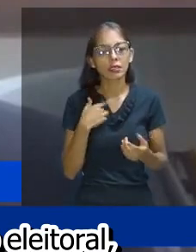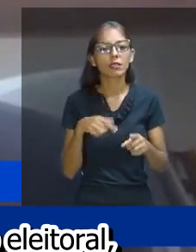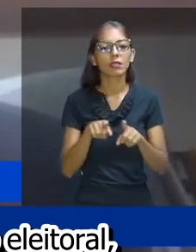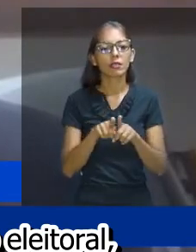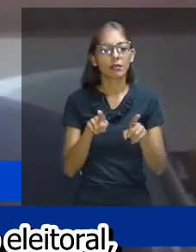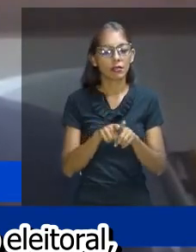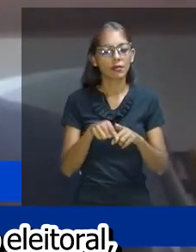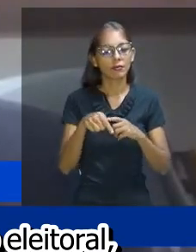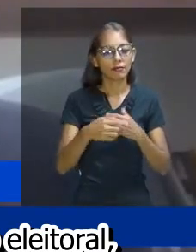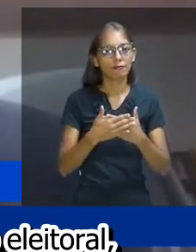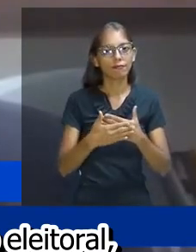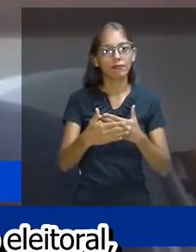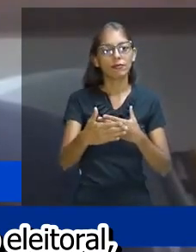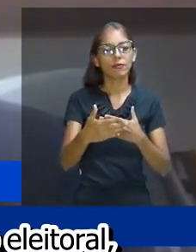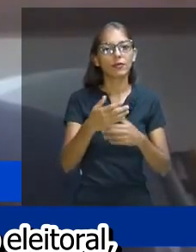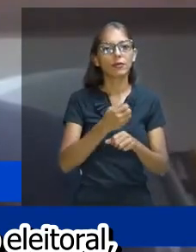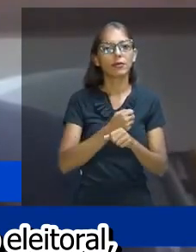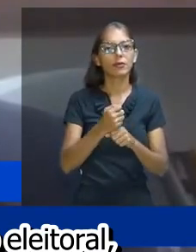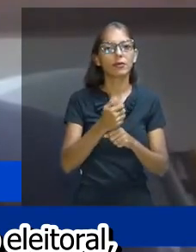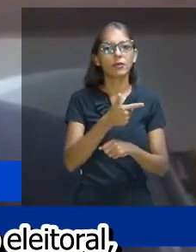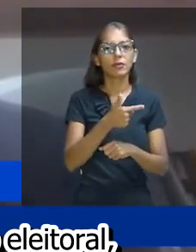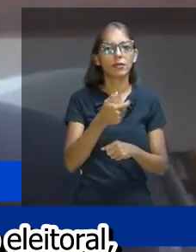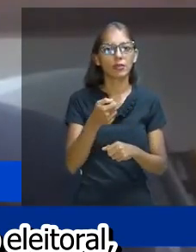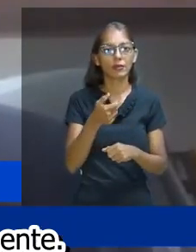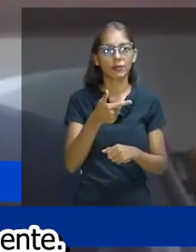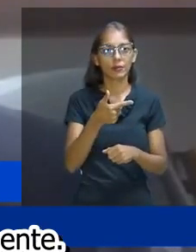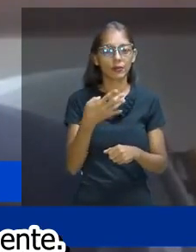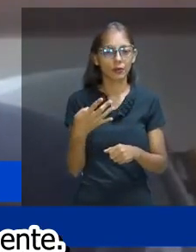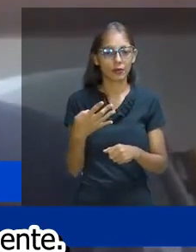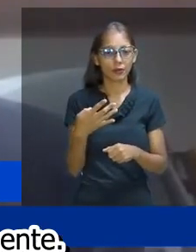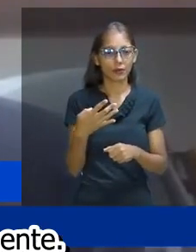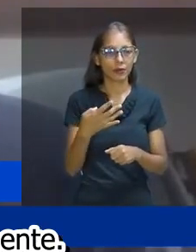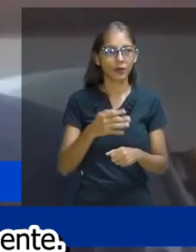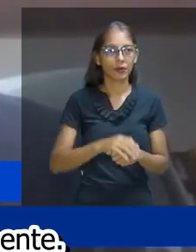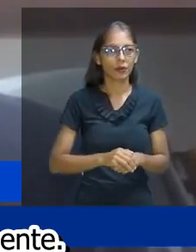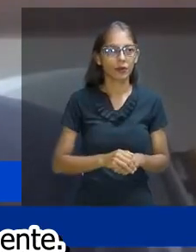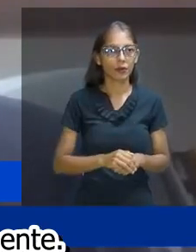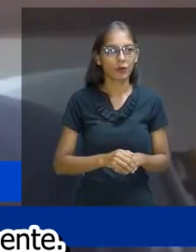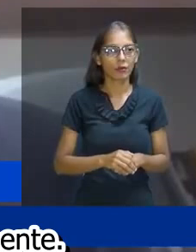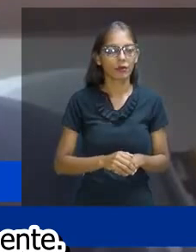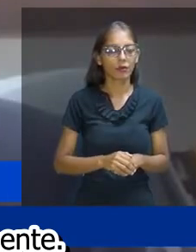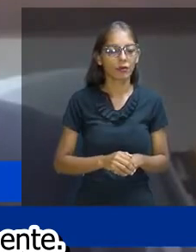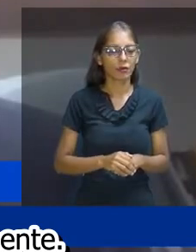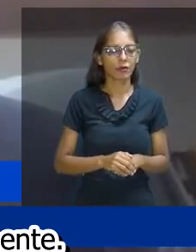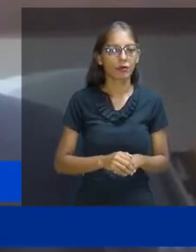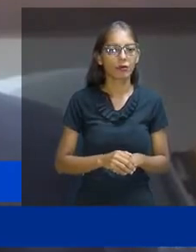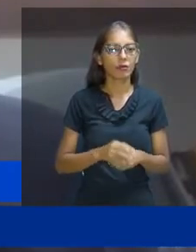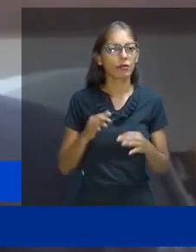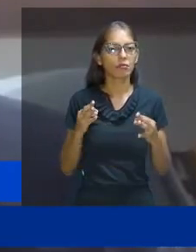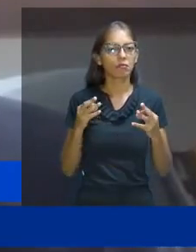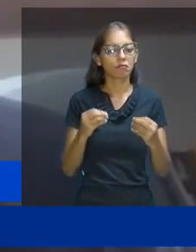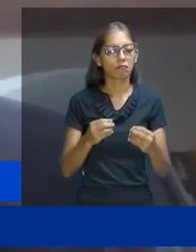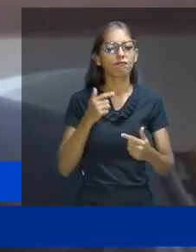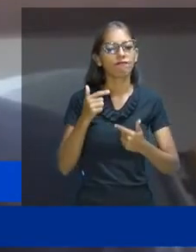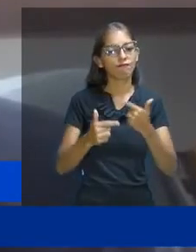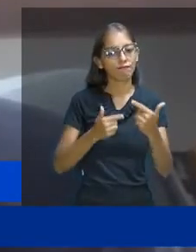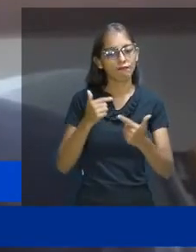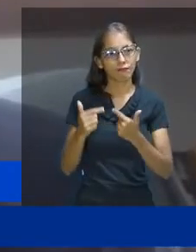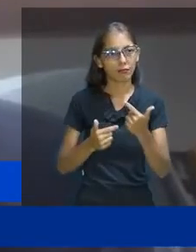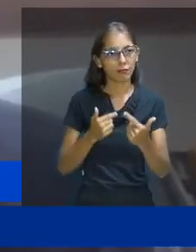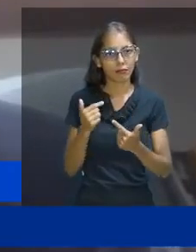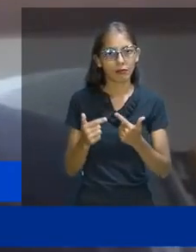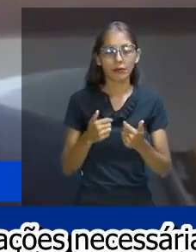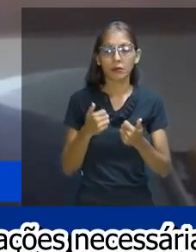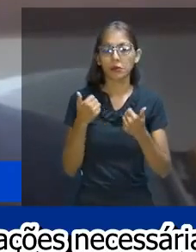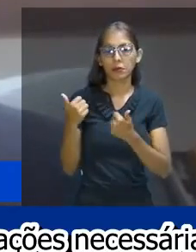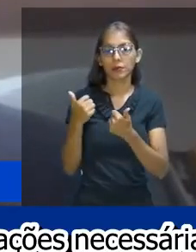da condução desse processo eleitoral, né, que, muito embora a Corte não trabalhe diretamente com os processos